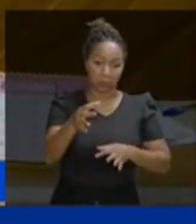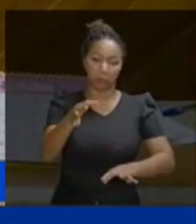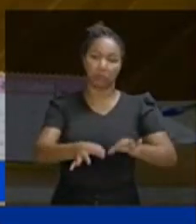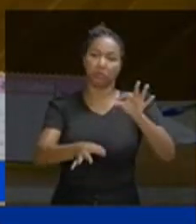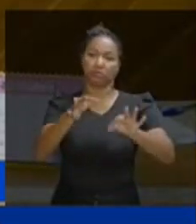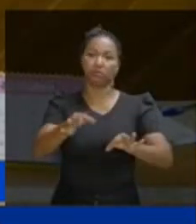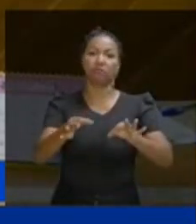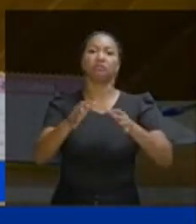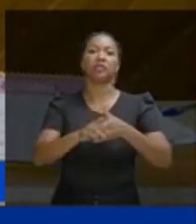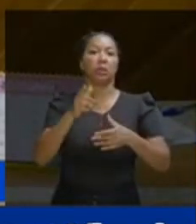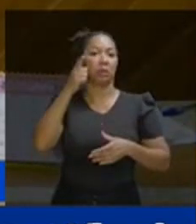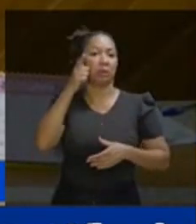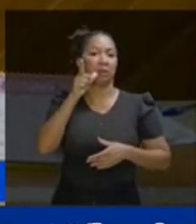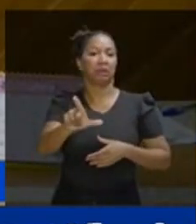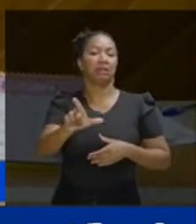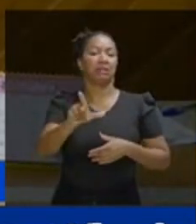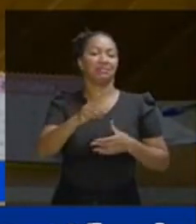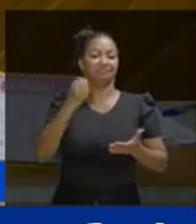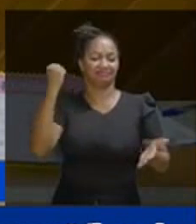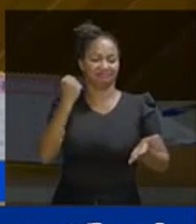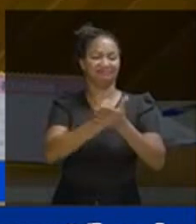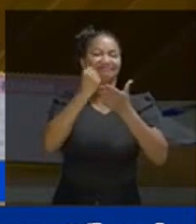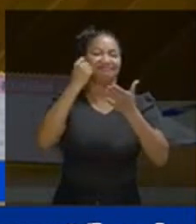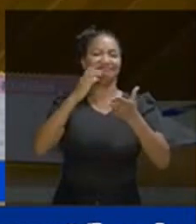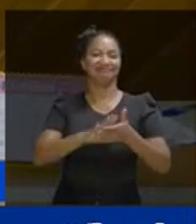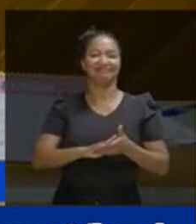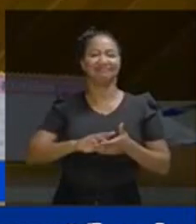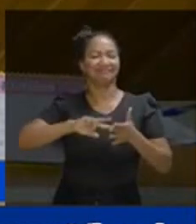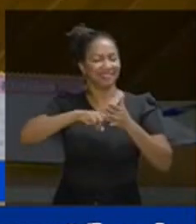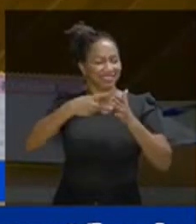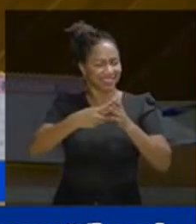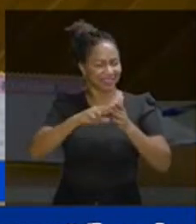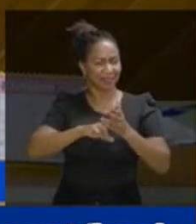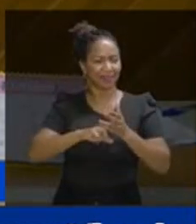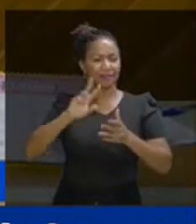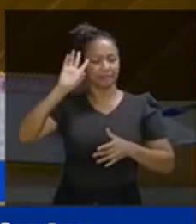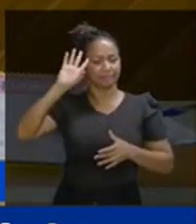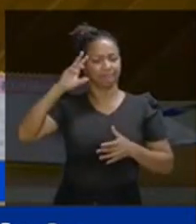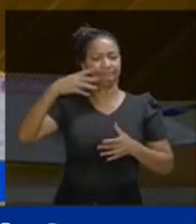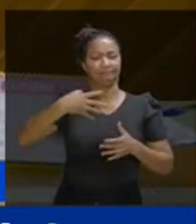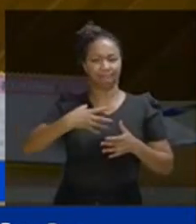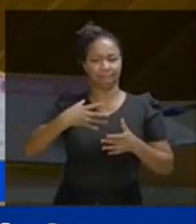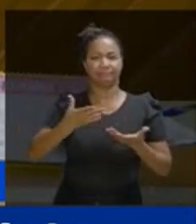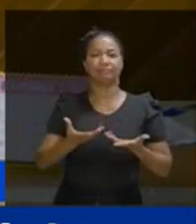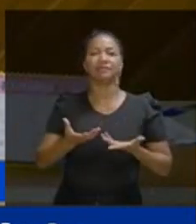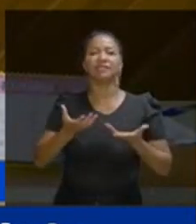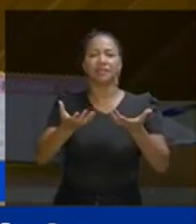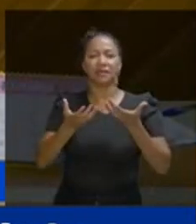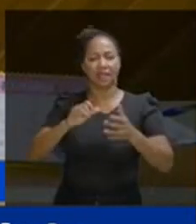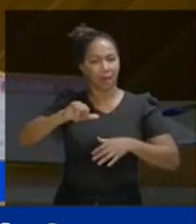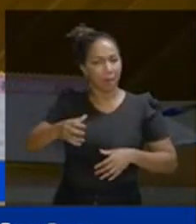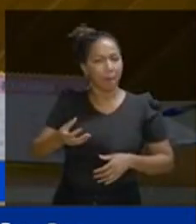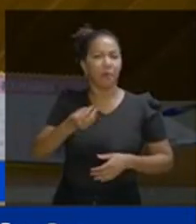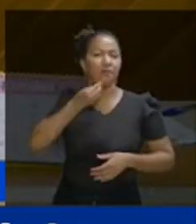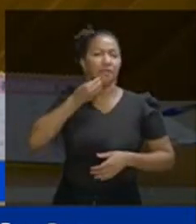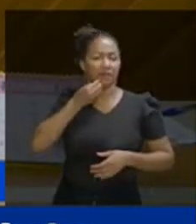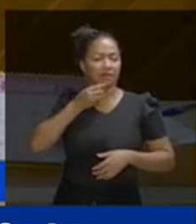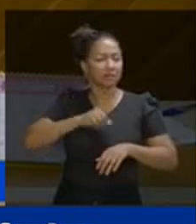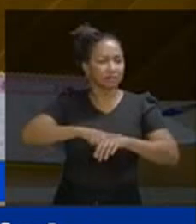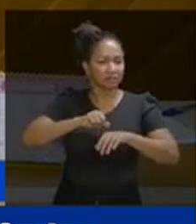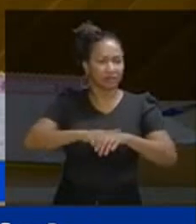Judiciário receberão o selo, o que torna ainda mais significativo o reconhecimento ao nosso tribunal. Então, eu quero aproveitar neste momento